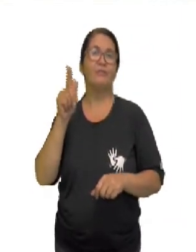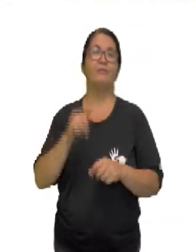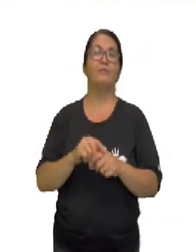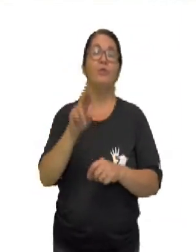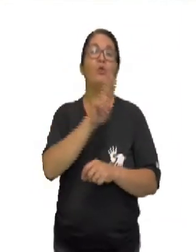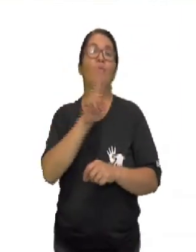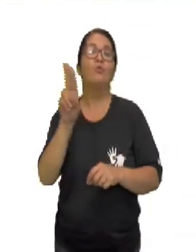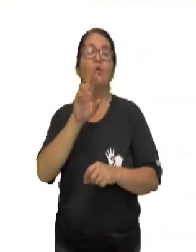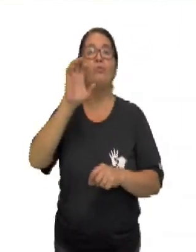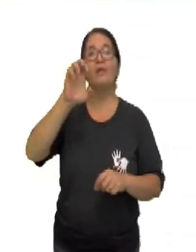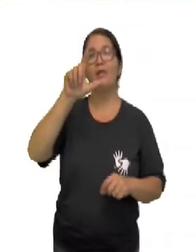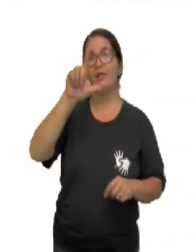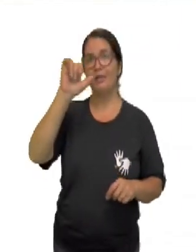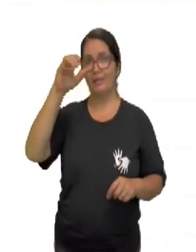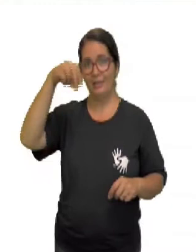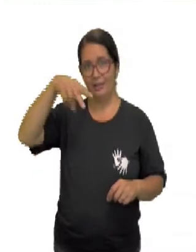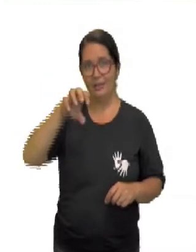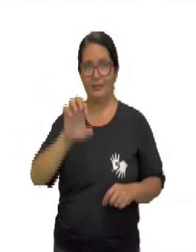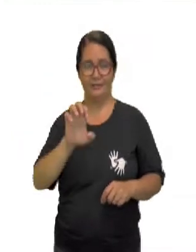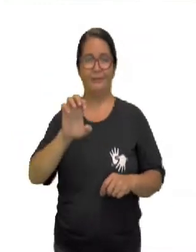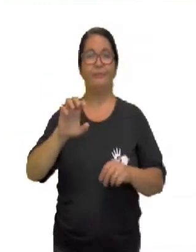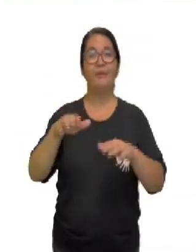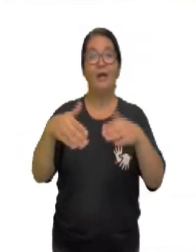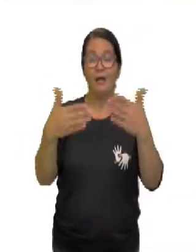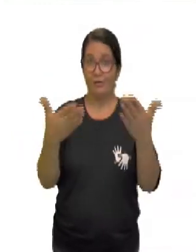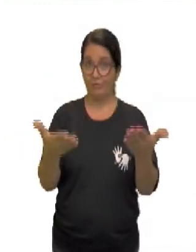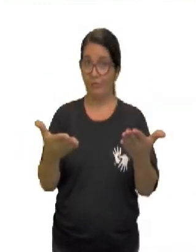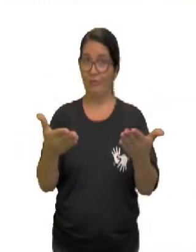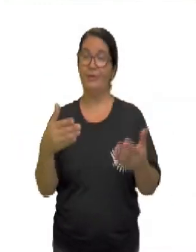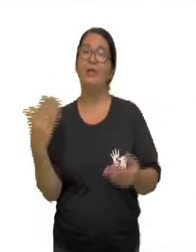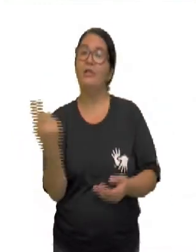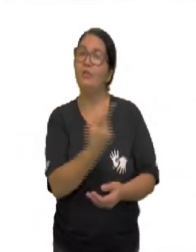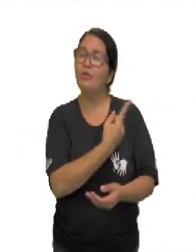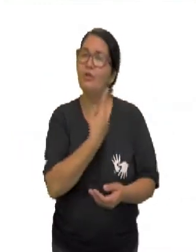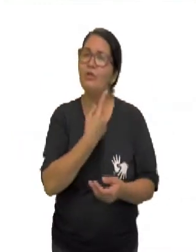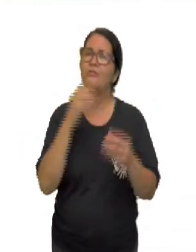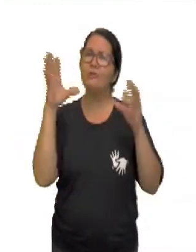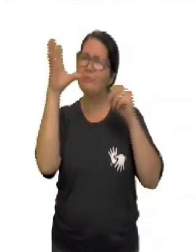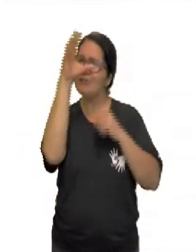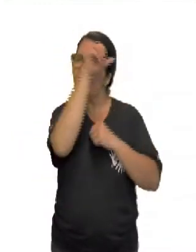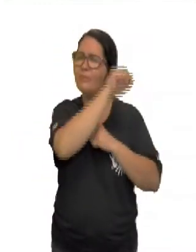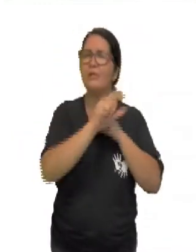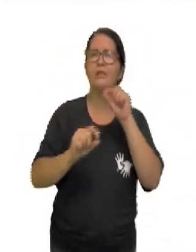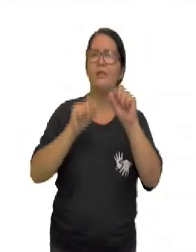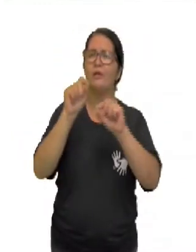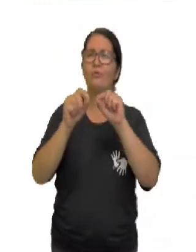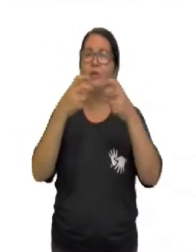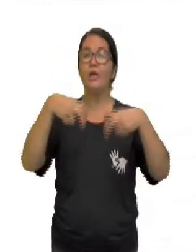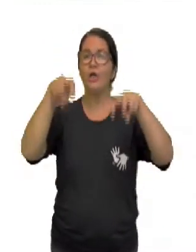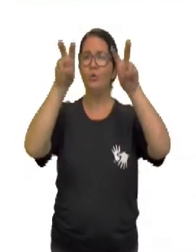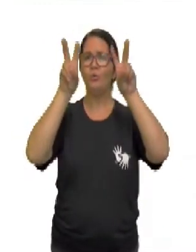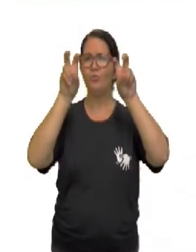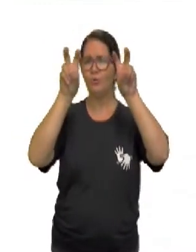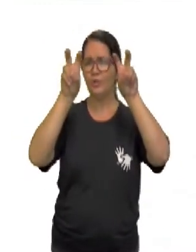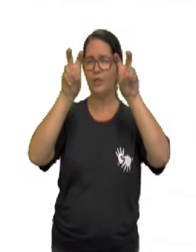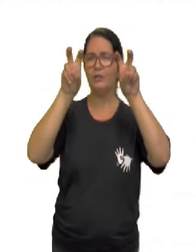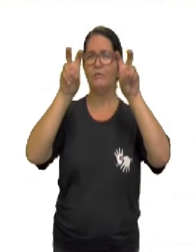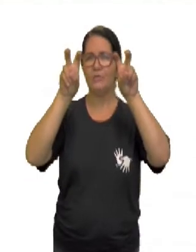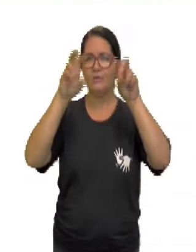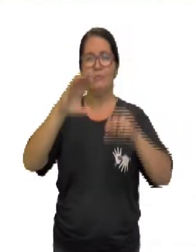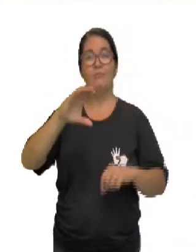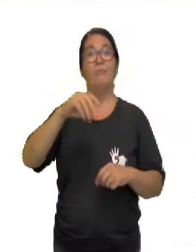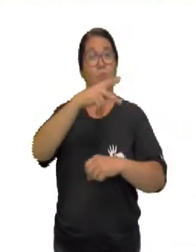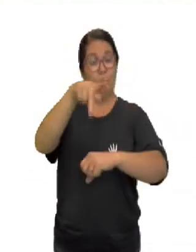é para o 8º ano do ensino fundamental e hoje nós vamos falar sobre o Canadá, o